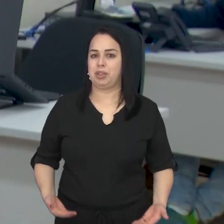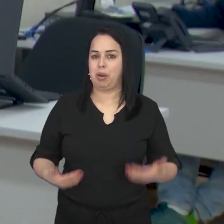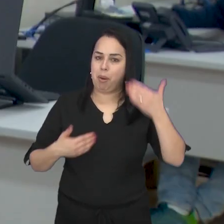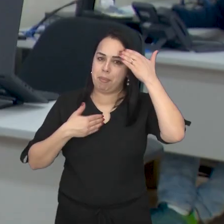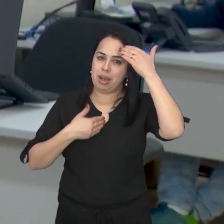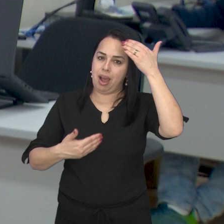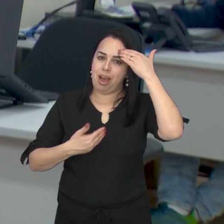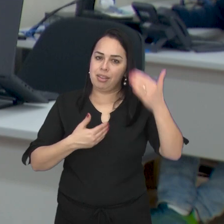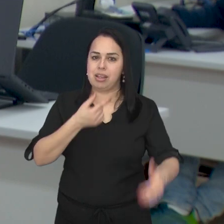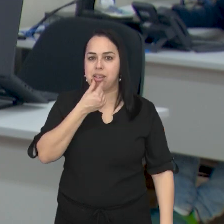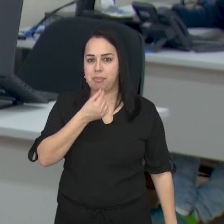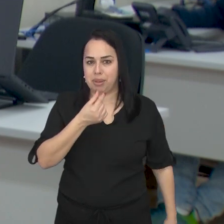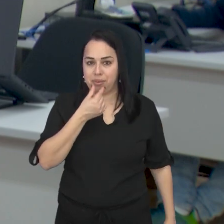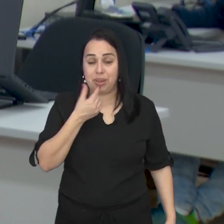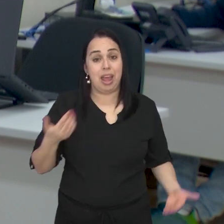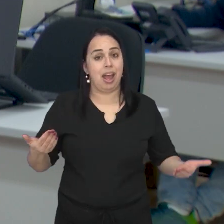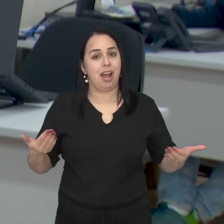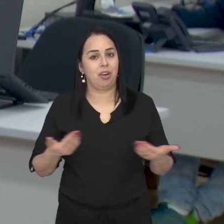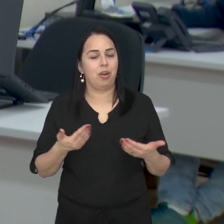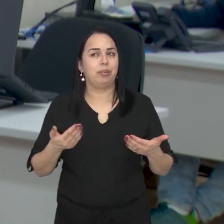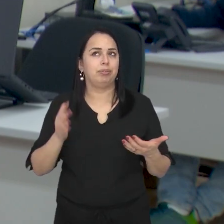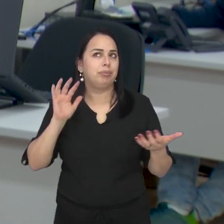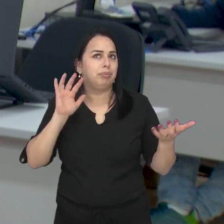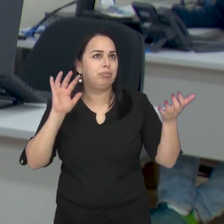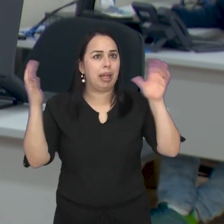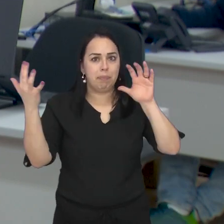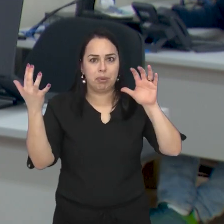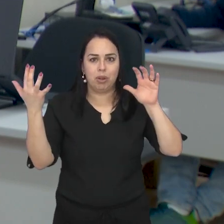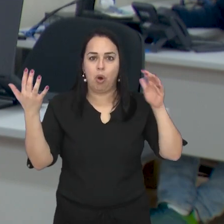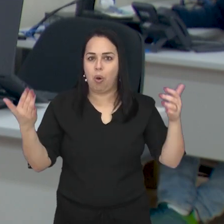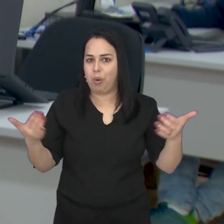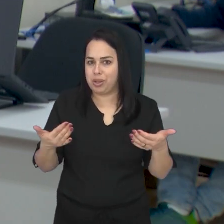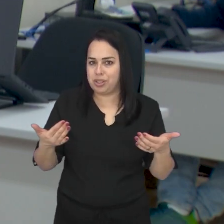Muito obrigado, Samuel. E agora a gente vê como fica o tempo na